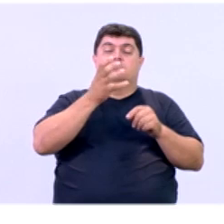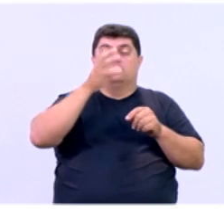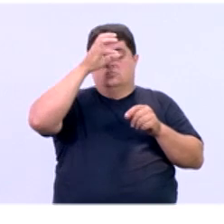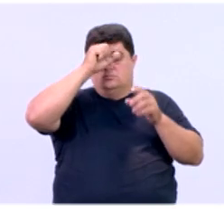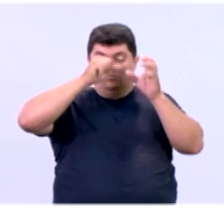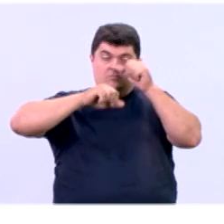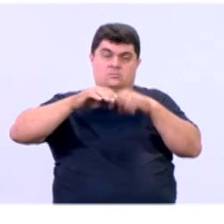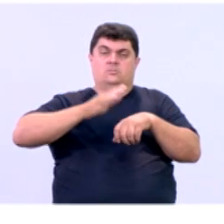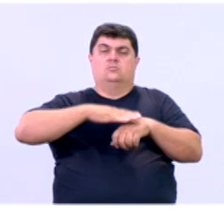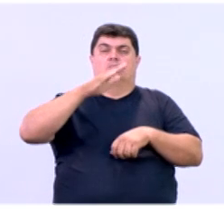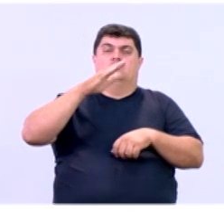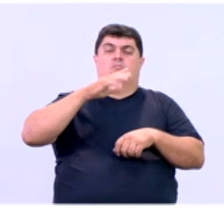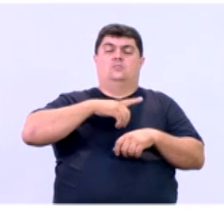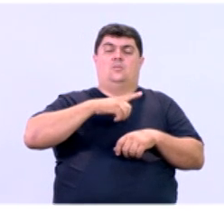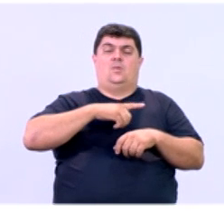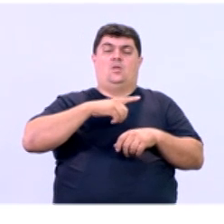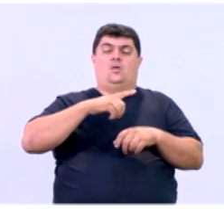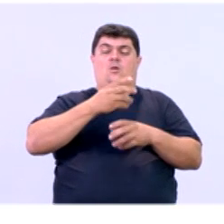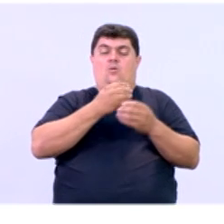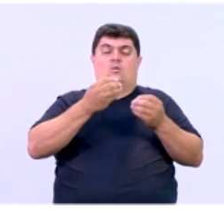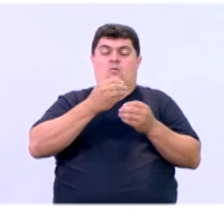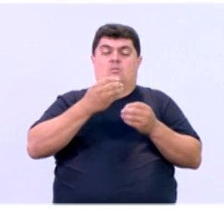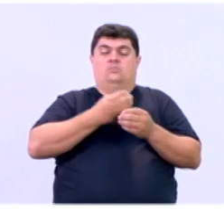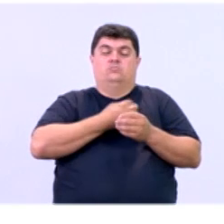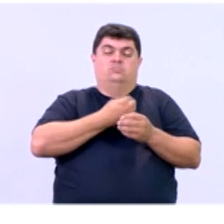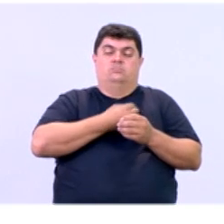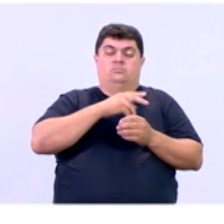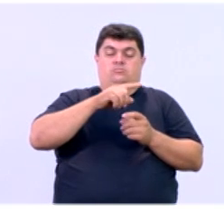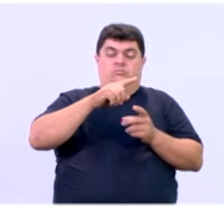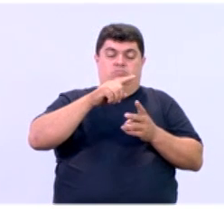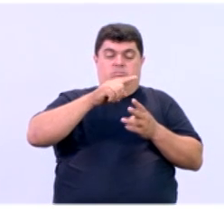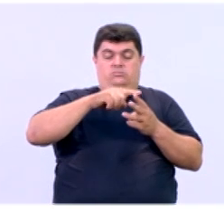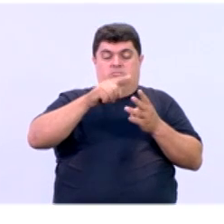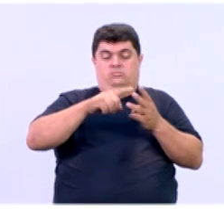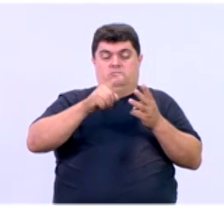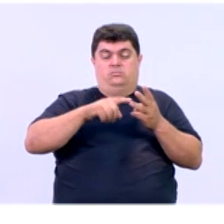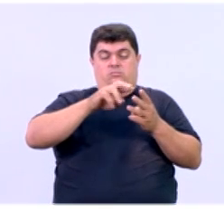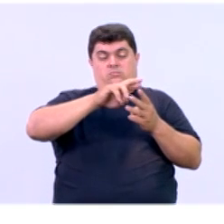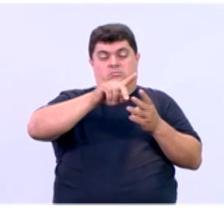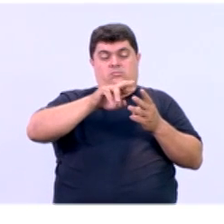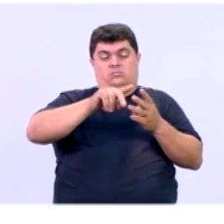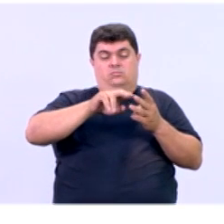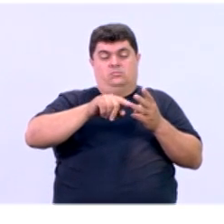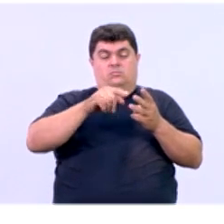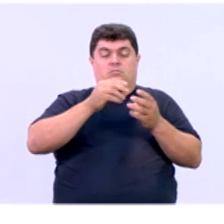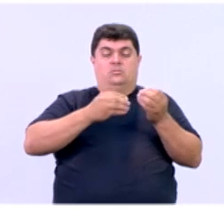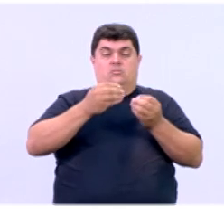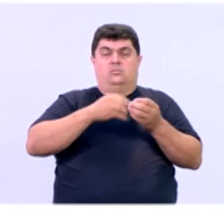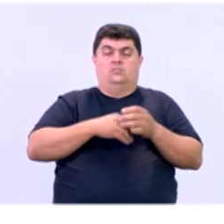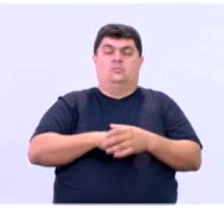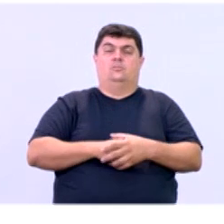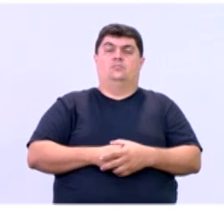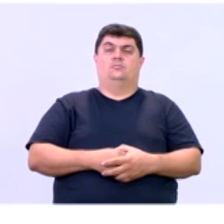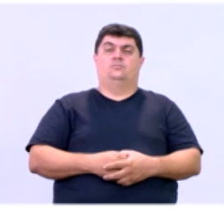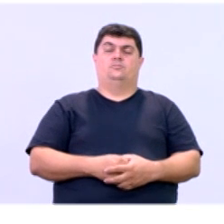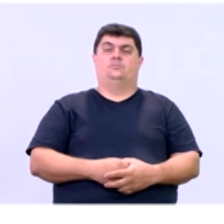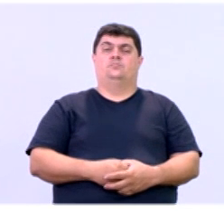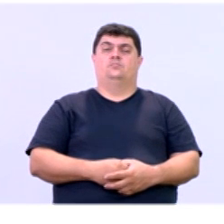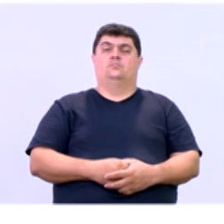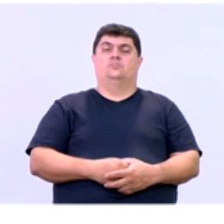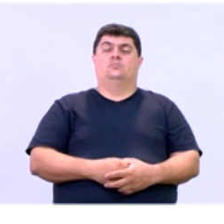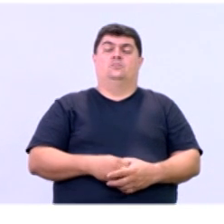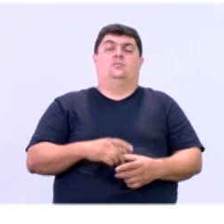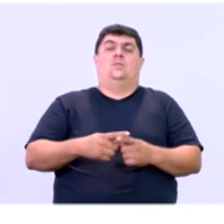Então, aqui, ó, comportamento diferente semanticamente. Então, aceita a seleção múltipla. Por que isso